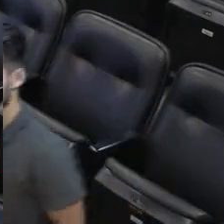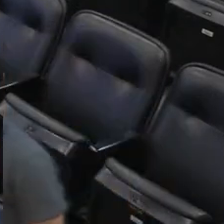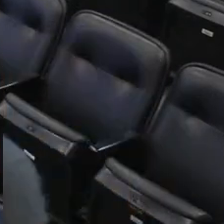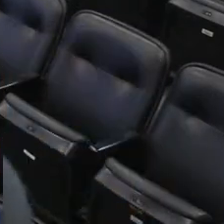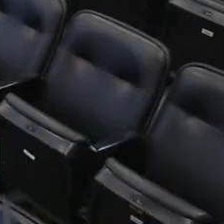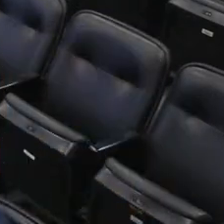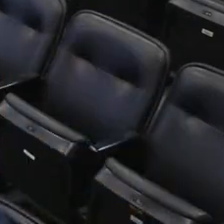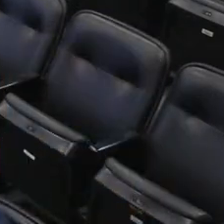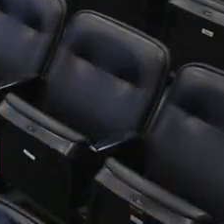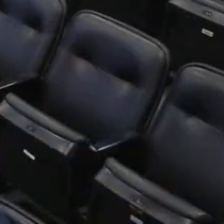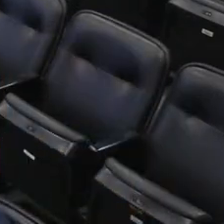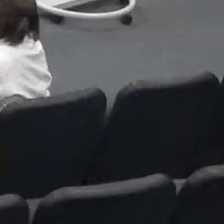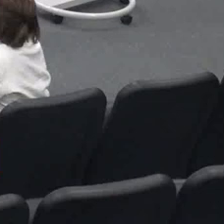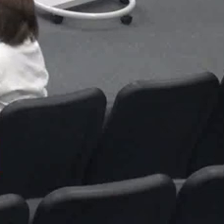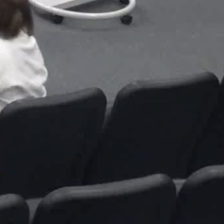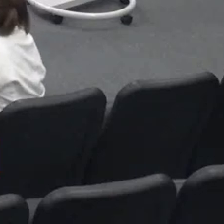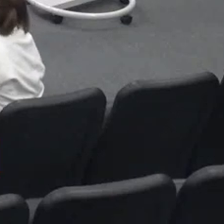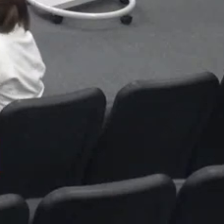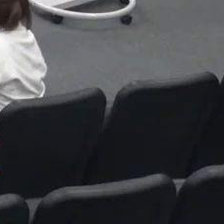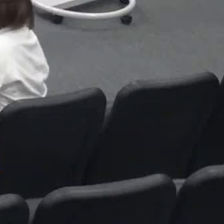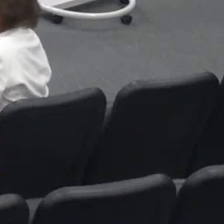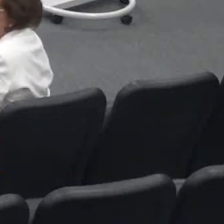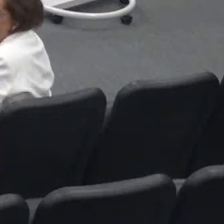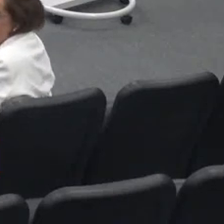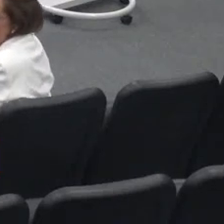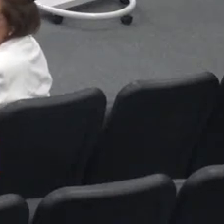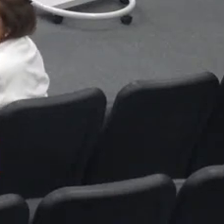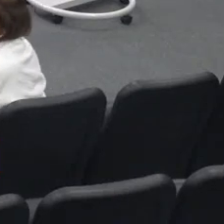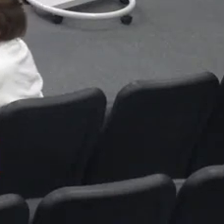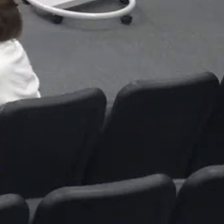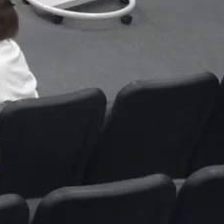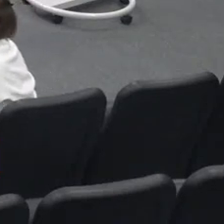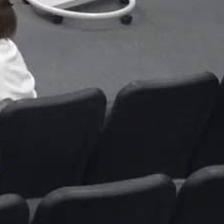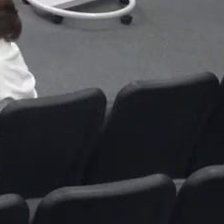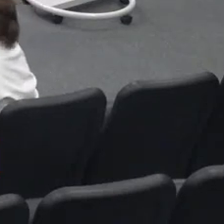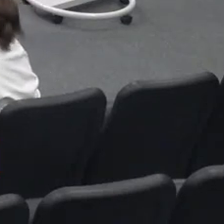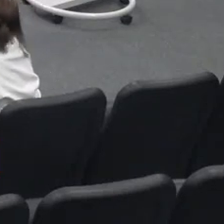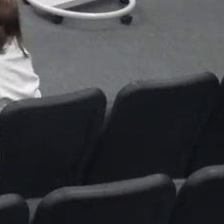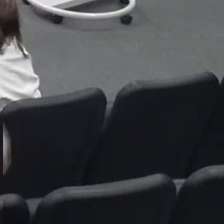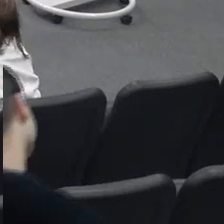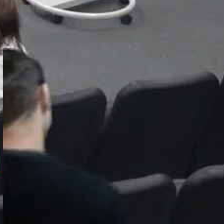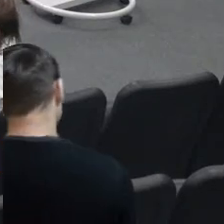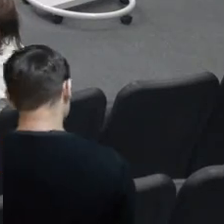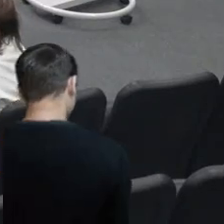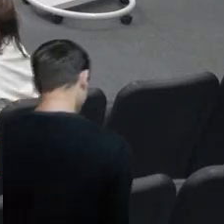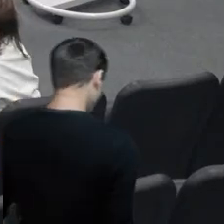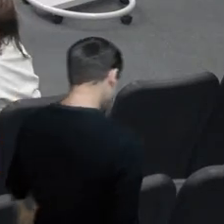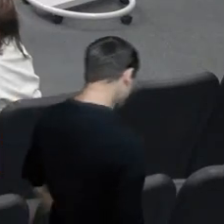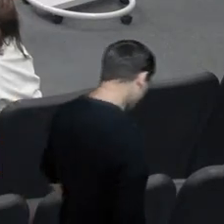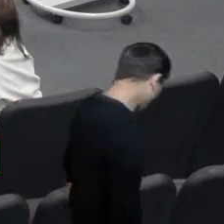eu fiz eu fiz não temut manda um áudio que agora o